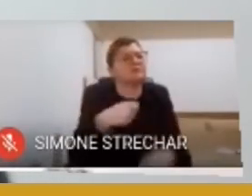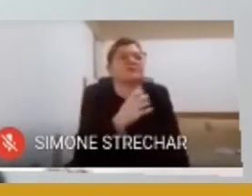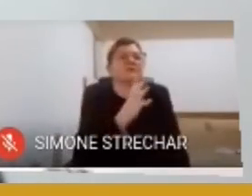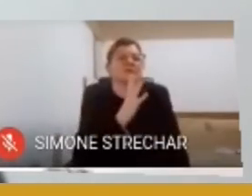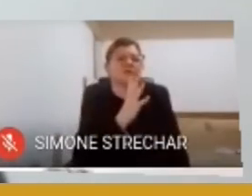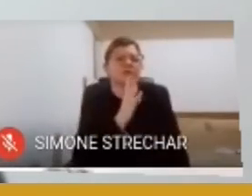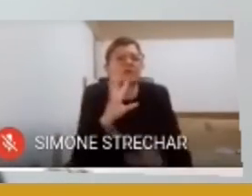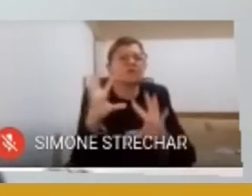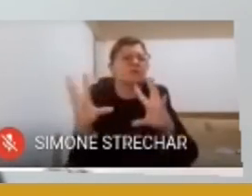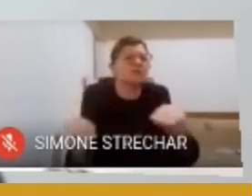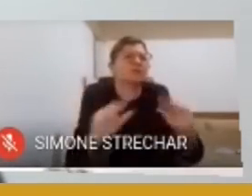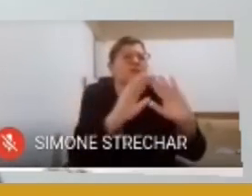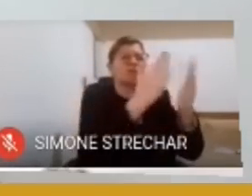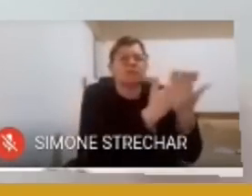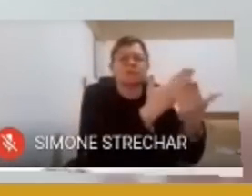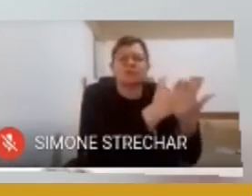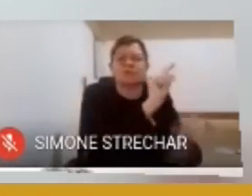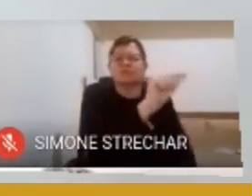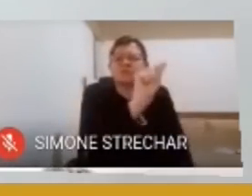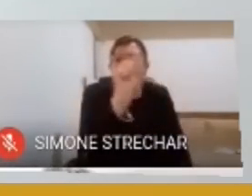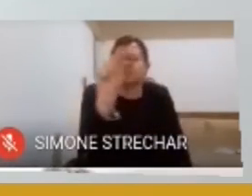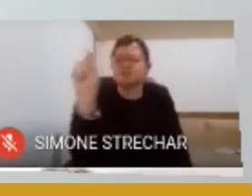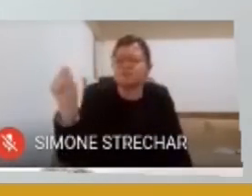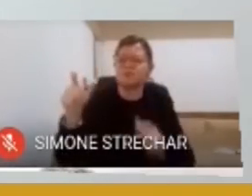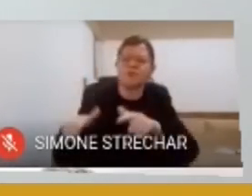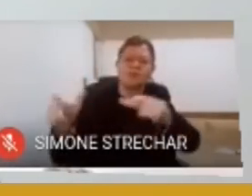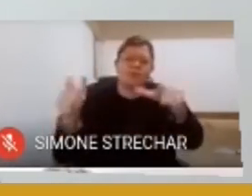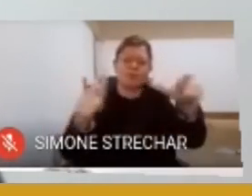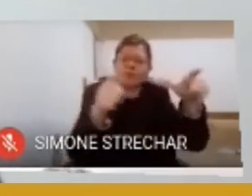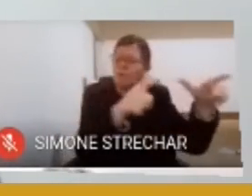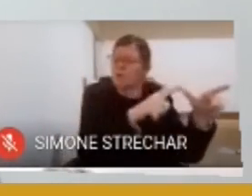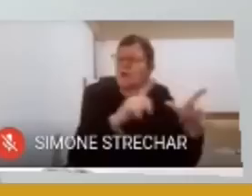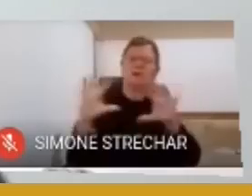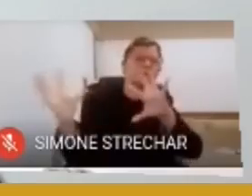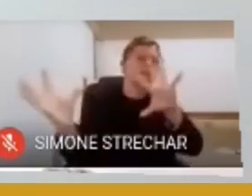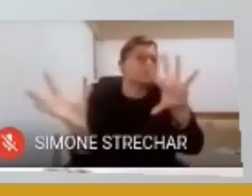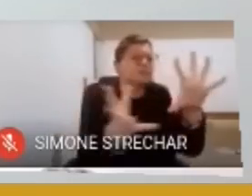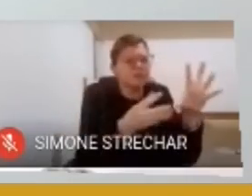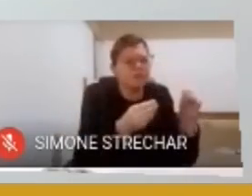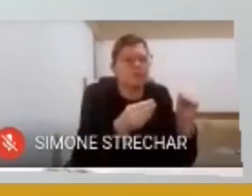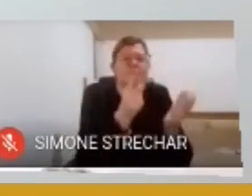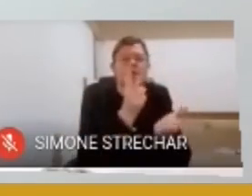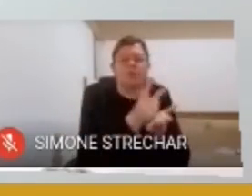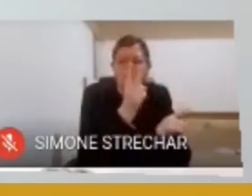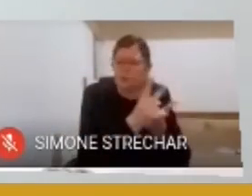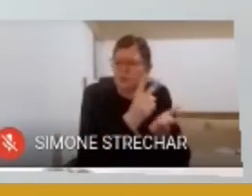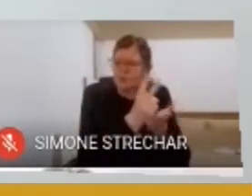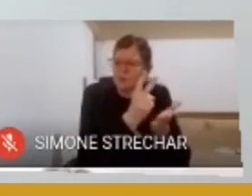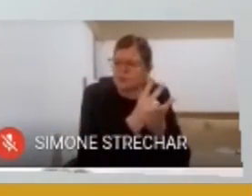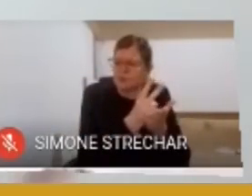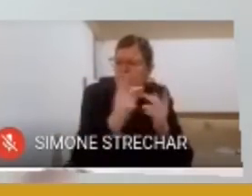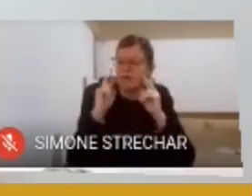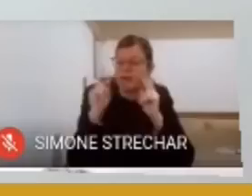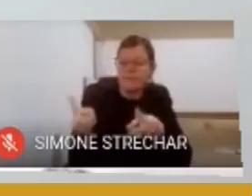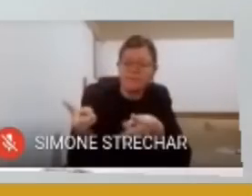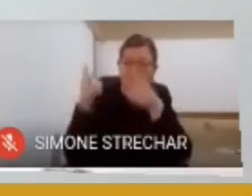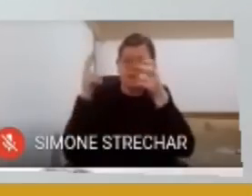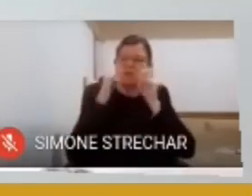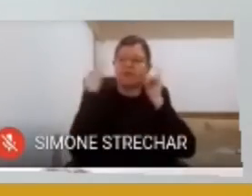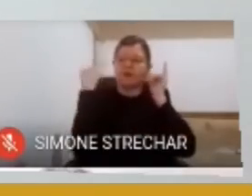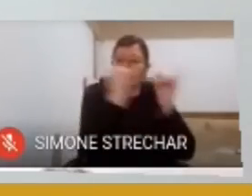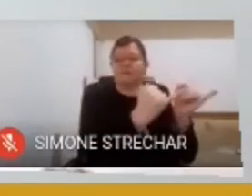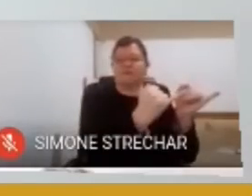continuar, não vai acabar. Nós não podemos silenciar. E se a comunidade tem essa noção de que